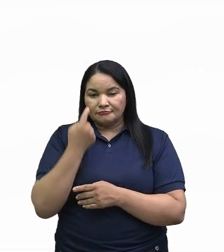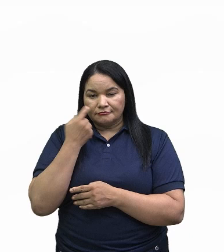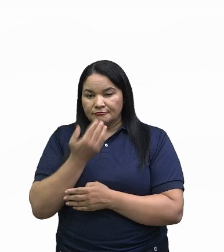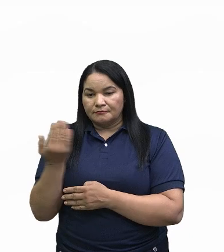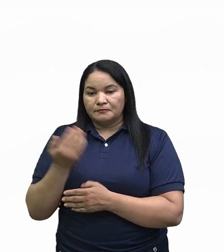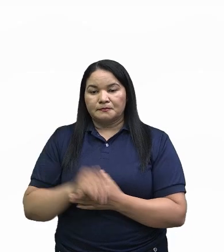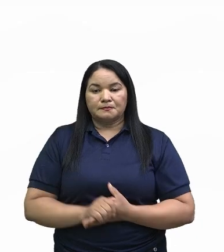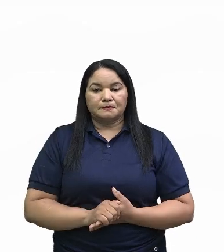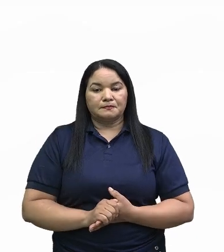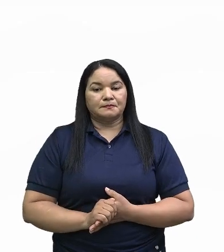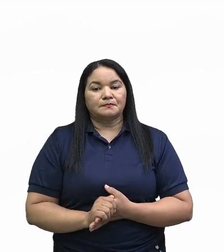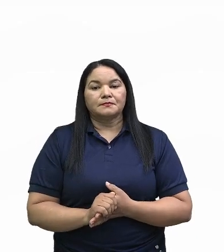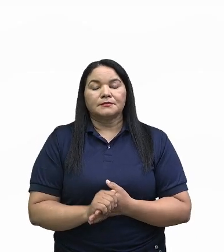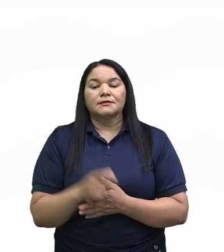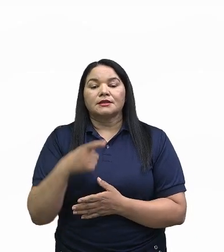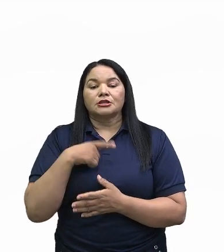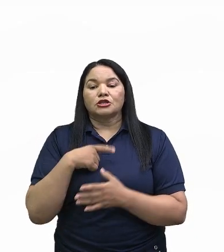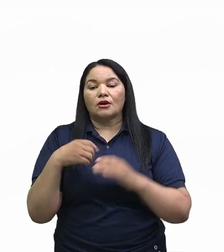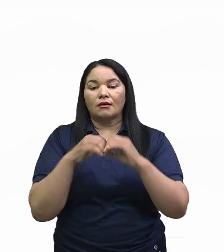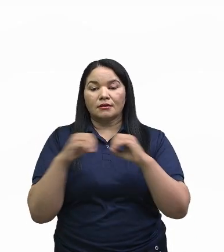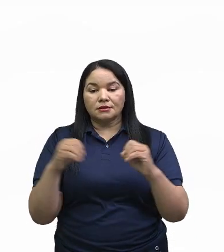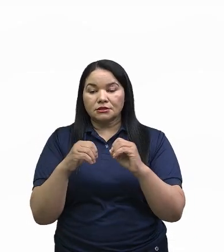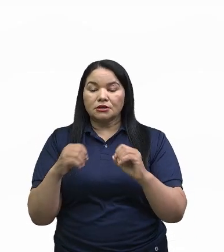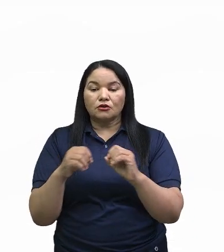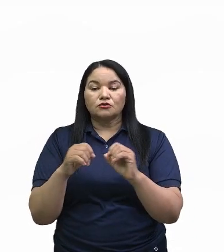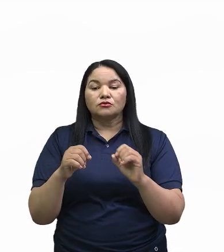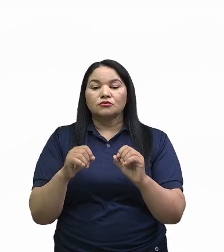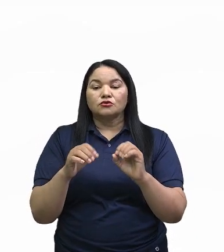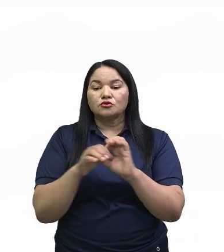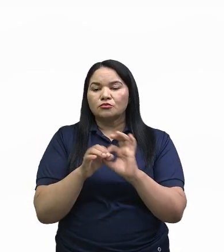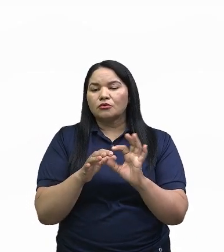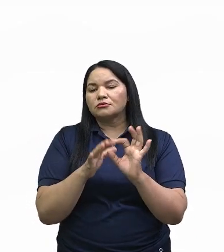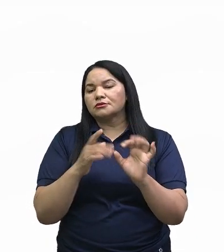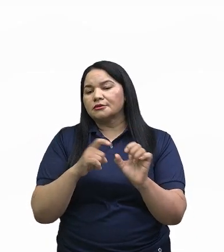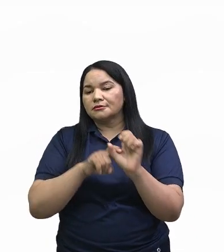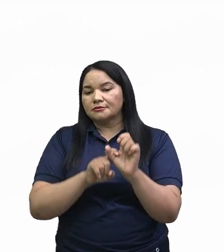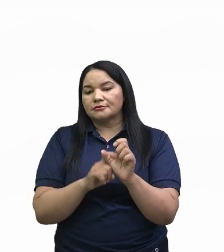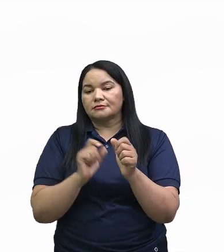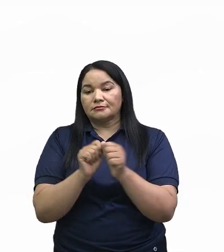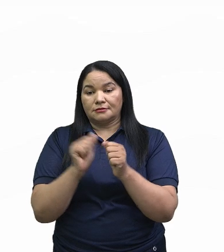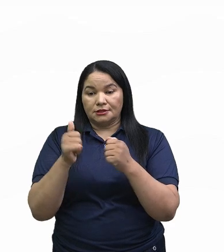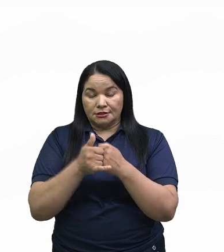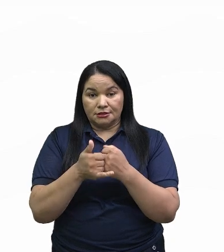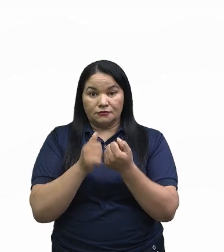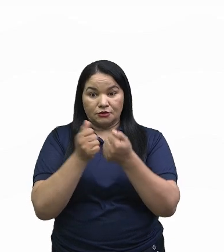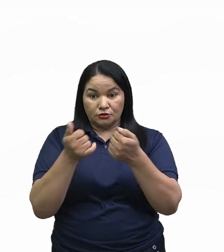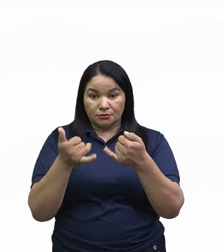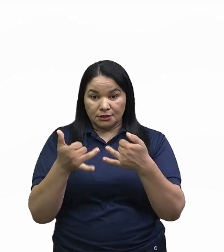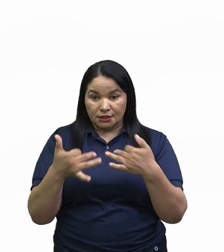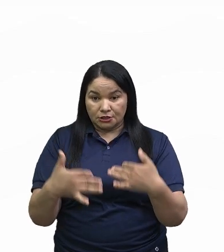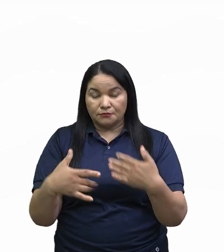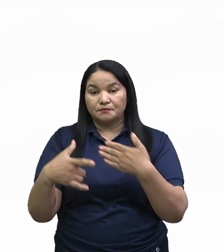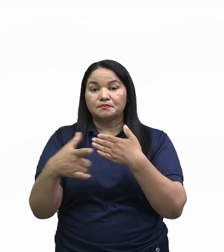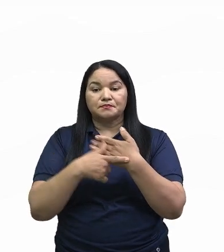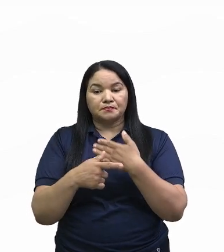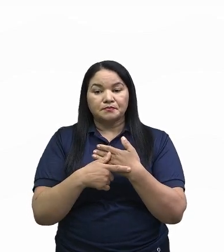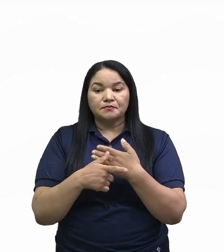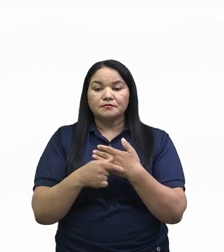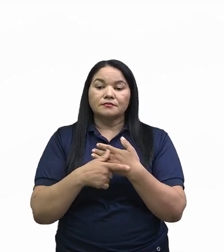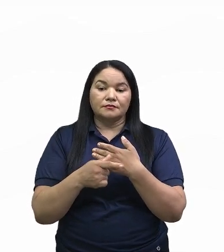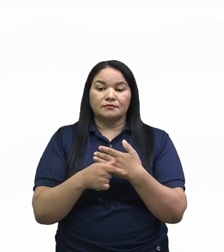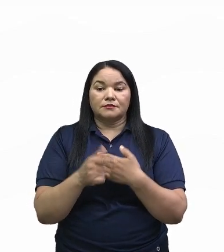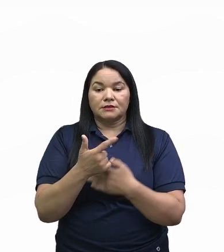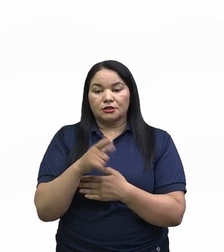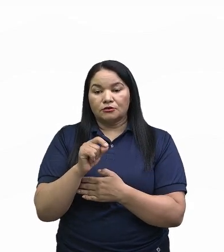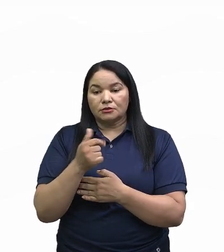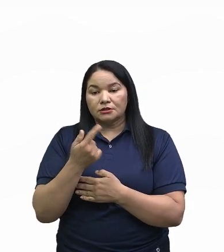aí. Nós temos a oração subordinada adjetiva explicativa. Conforme Pestana, as orações